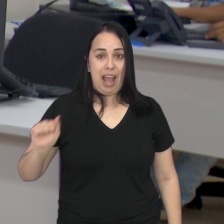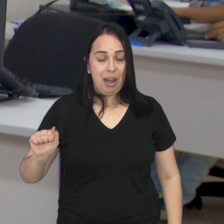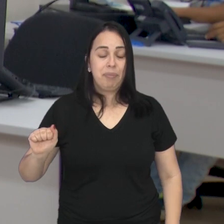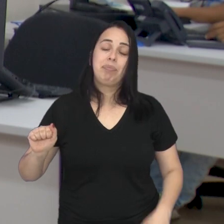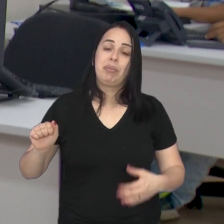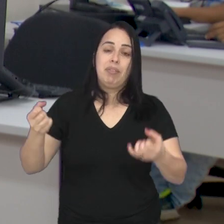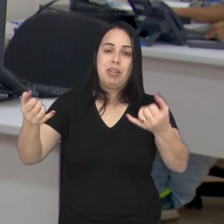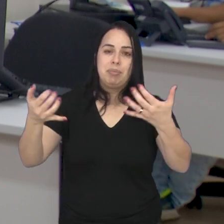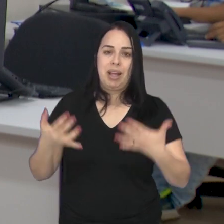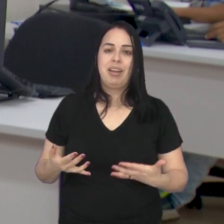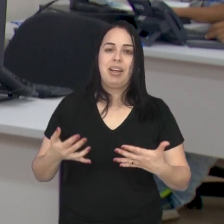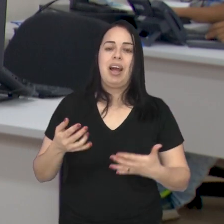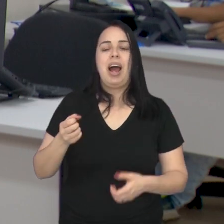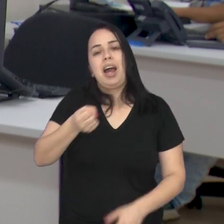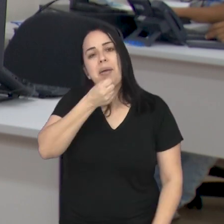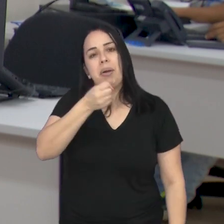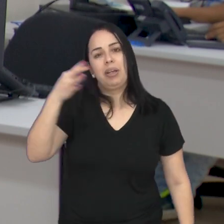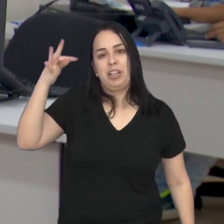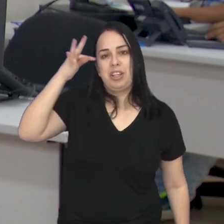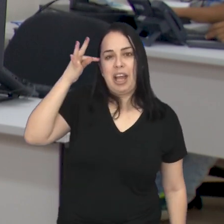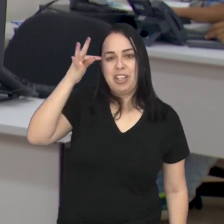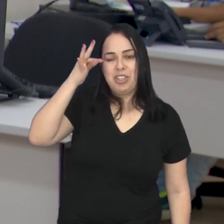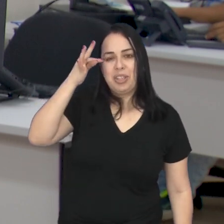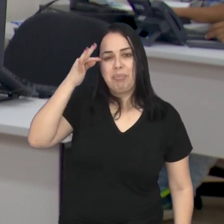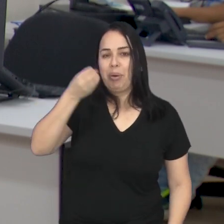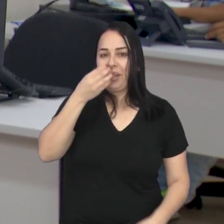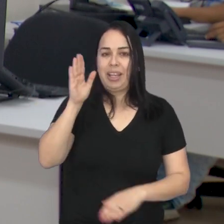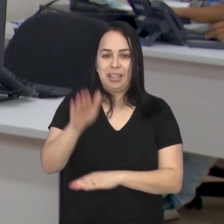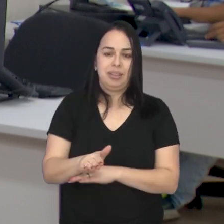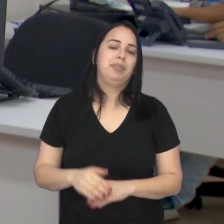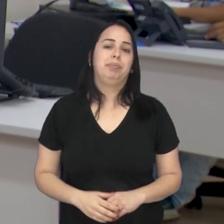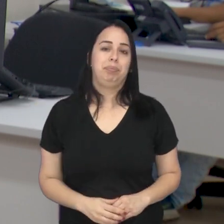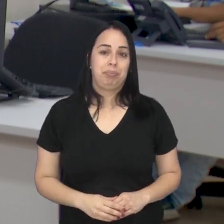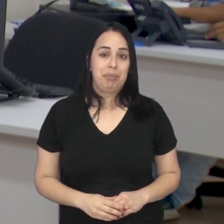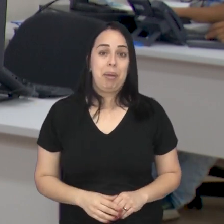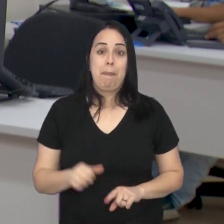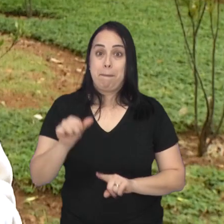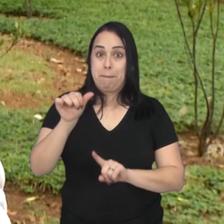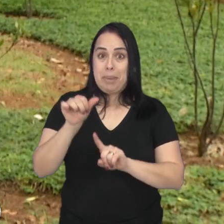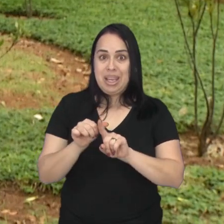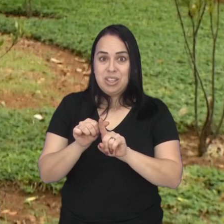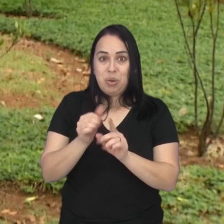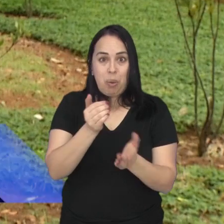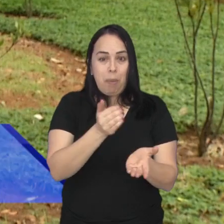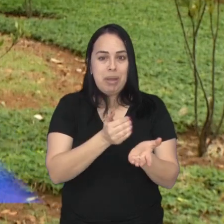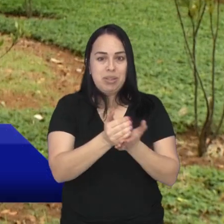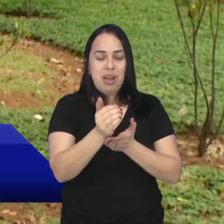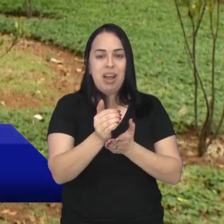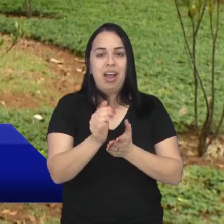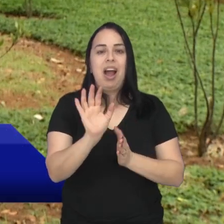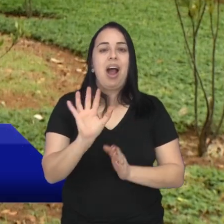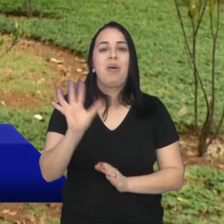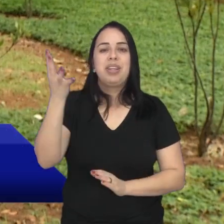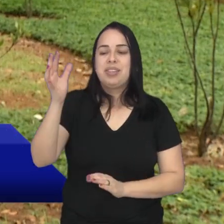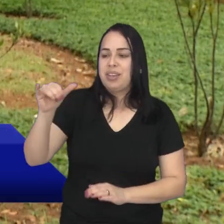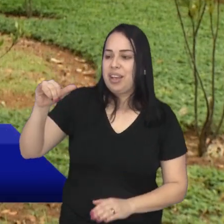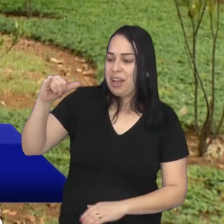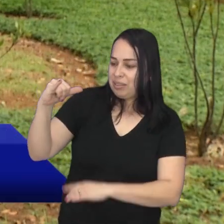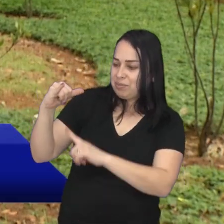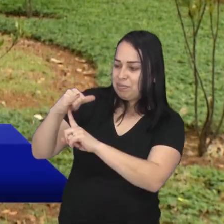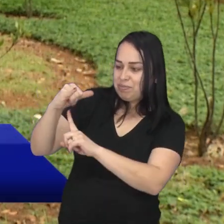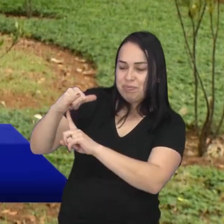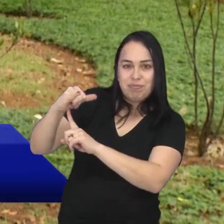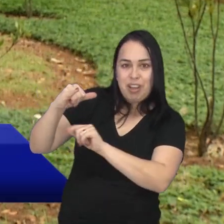DCTA. E quem vai explicar melhor para a gente é a Tati Vilela. Muito boa tarde, Tati. Desde o início do mês estão acontecendo aqui